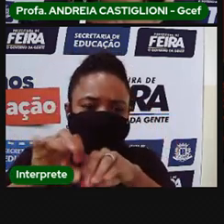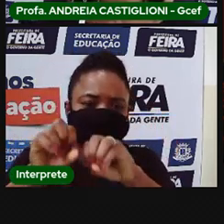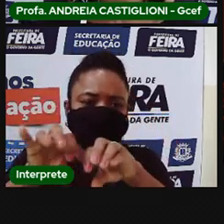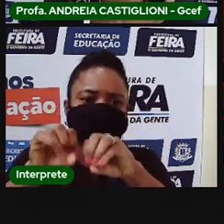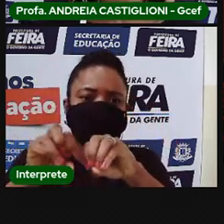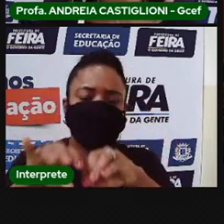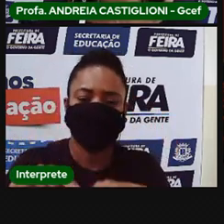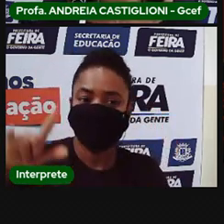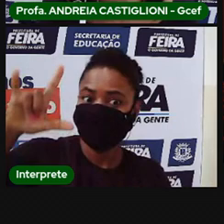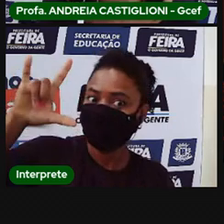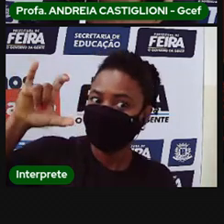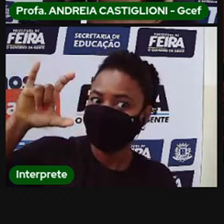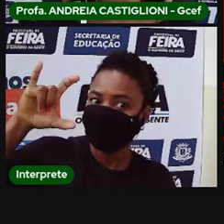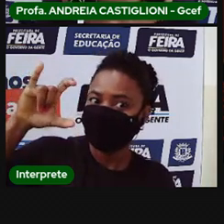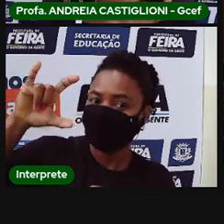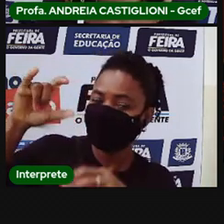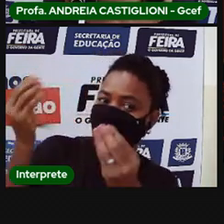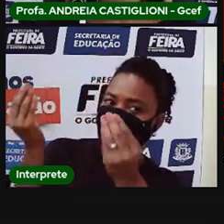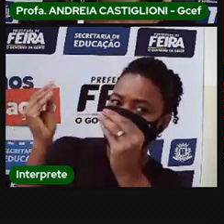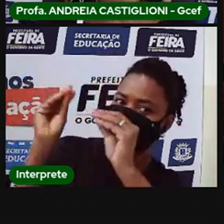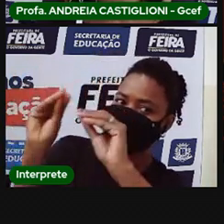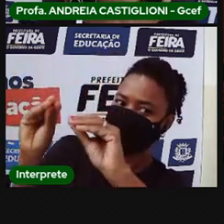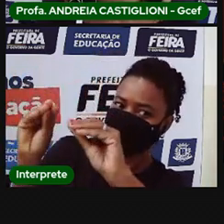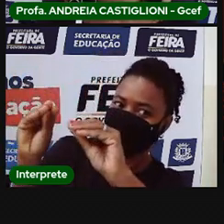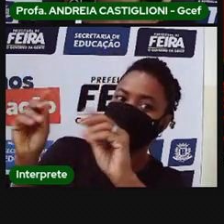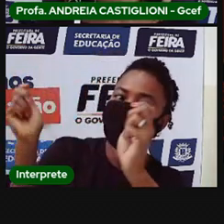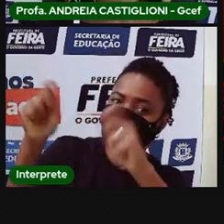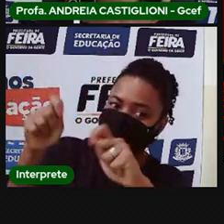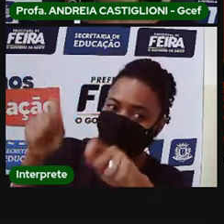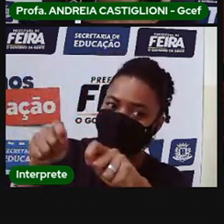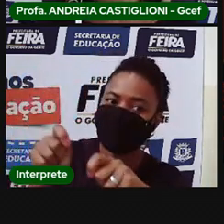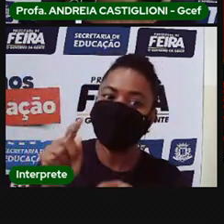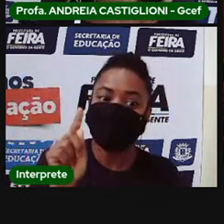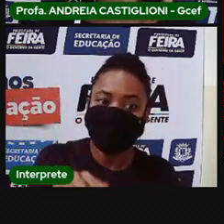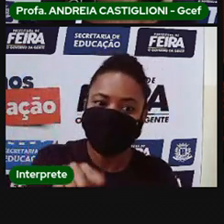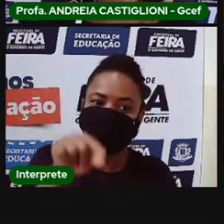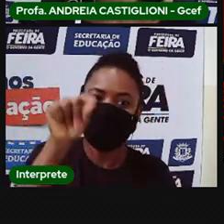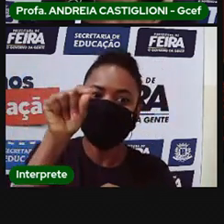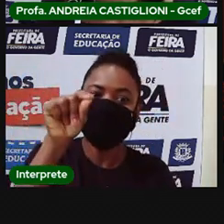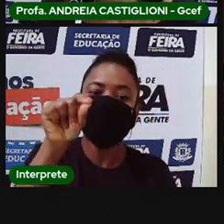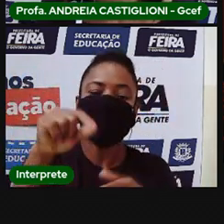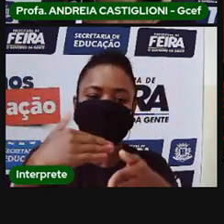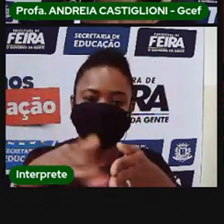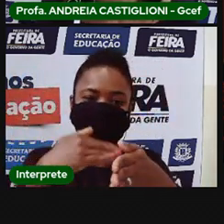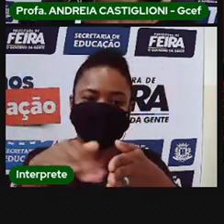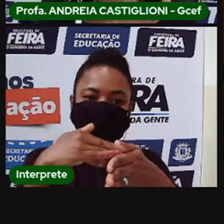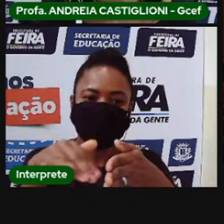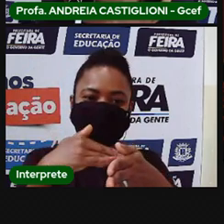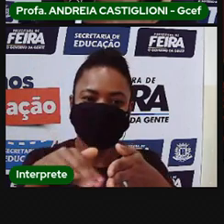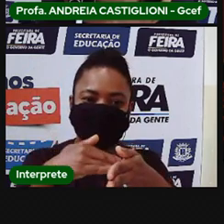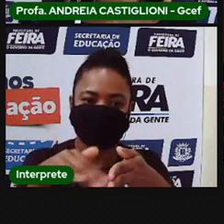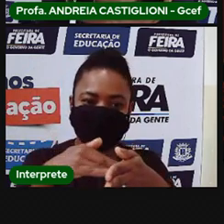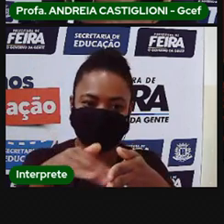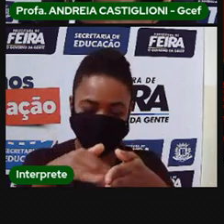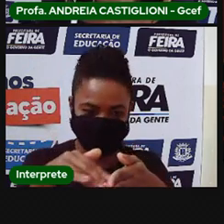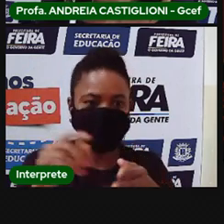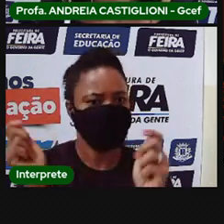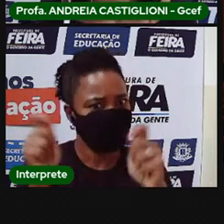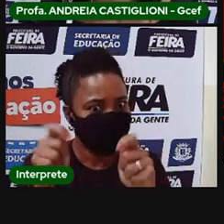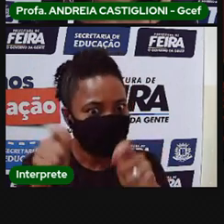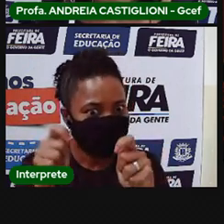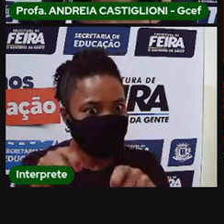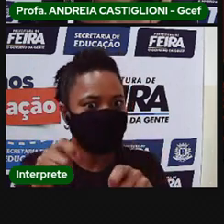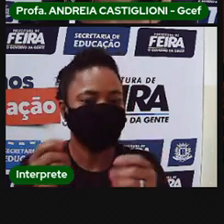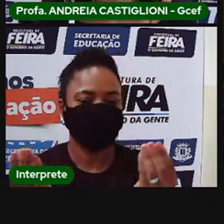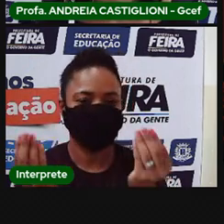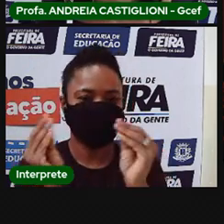estar postando e remarcando @seducfsa, que é o nosso Instagram oficial, tá?